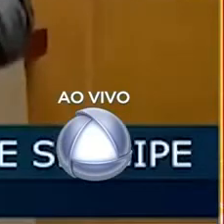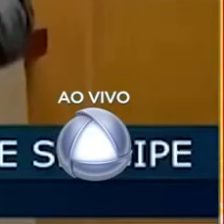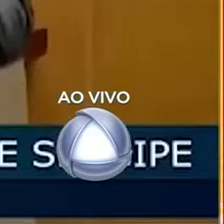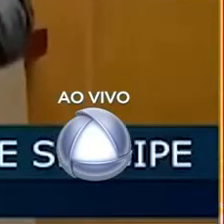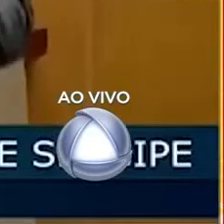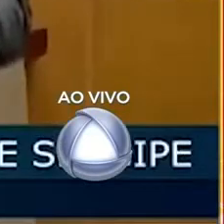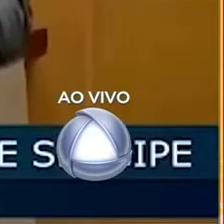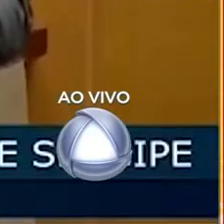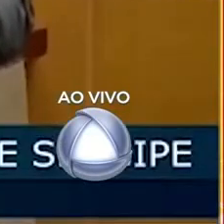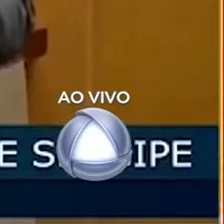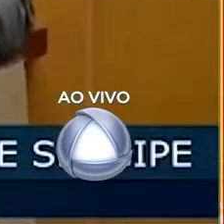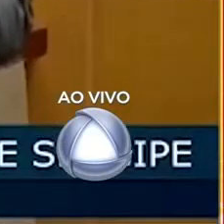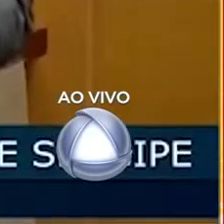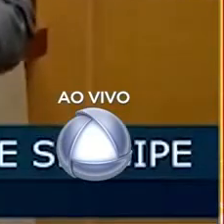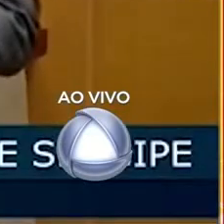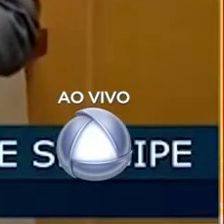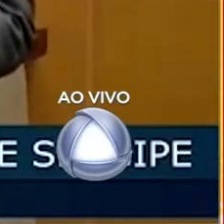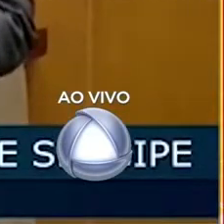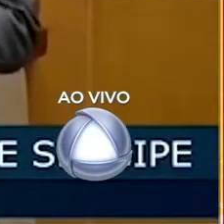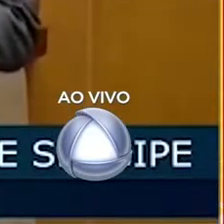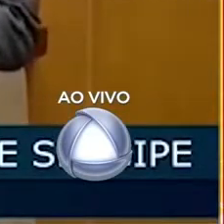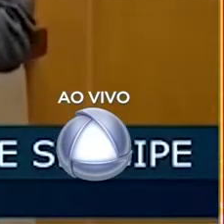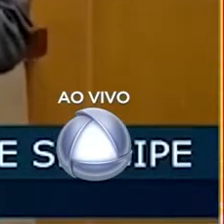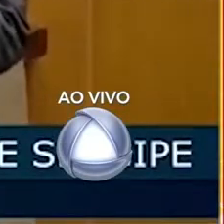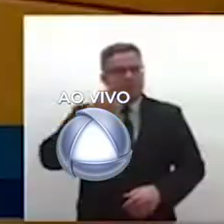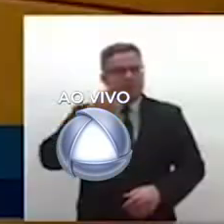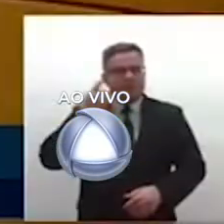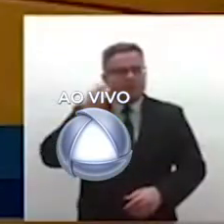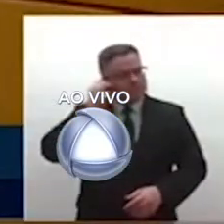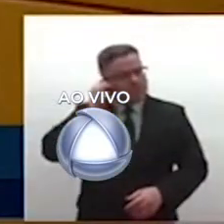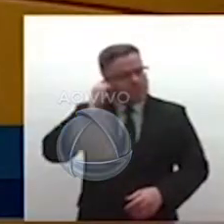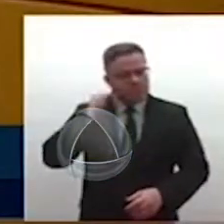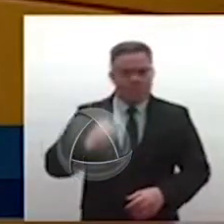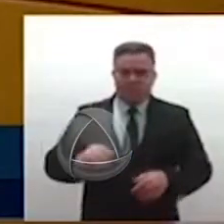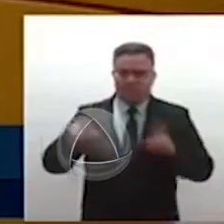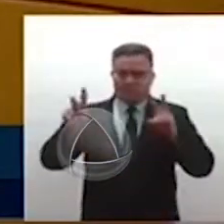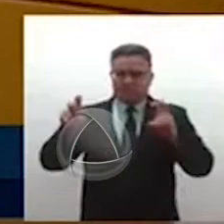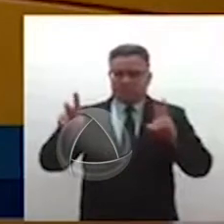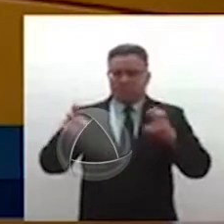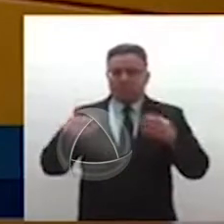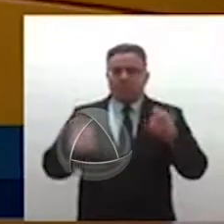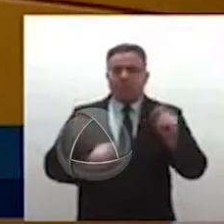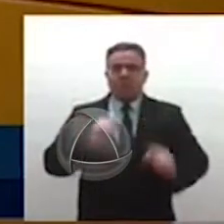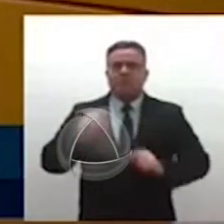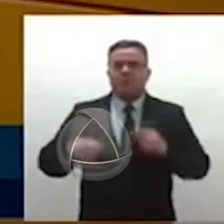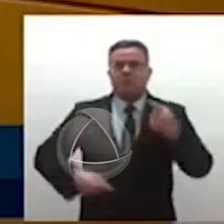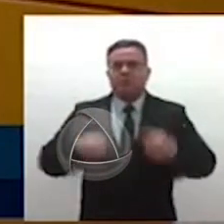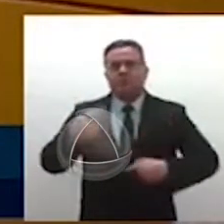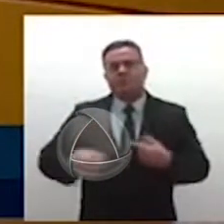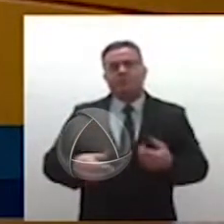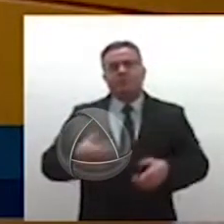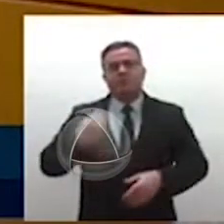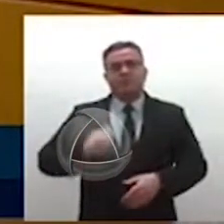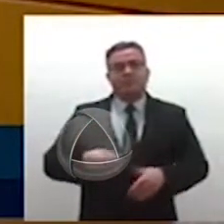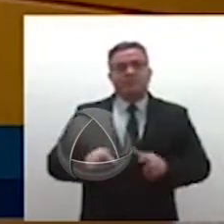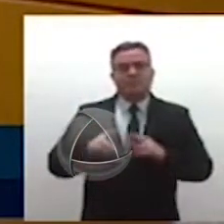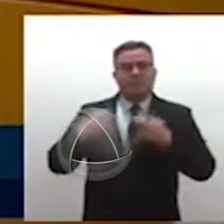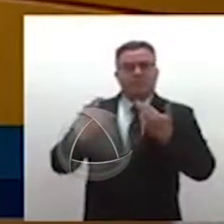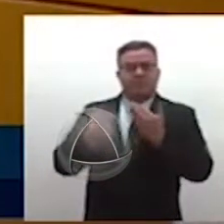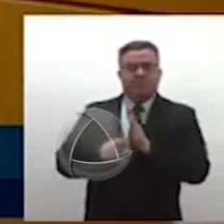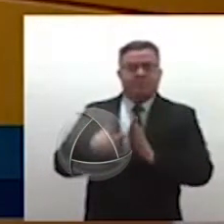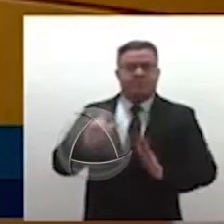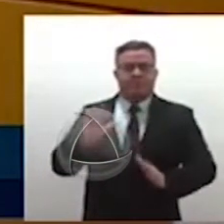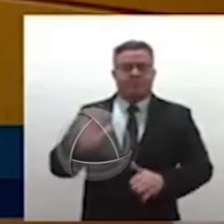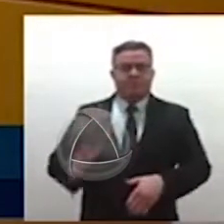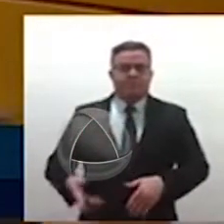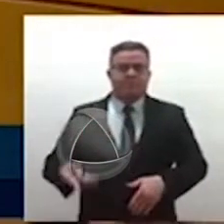trecho desse pronunciamento na Alese. Eu estive numa reunião, participei, recebi lá